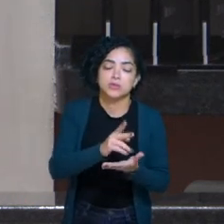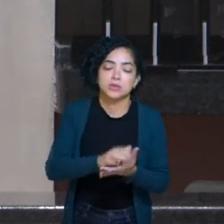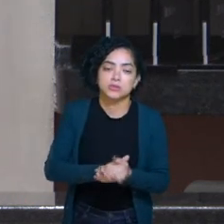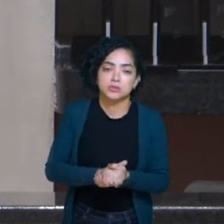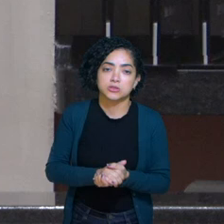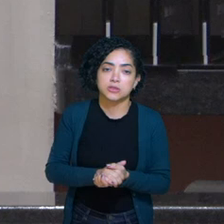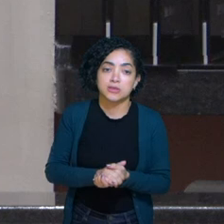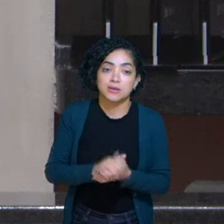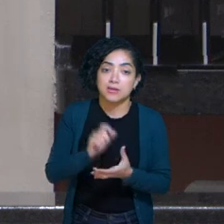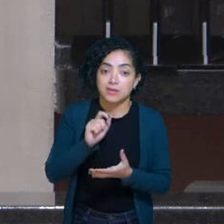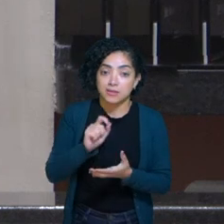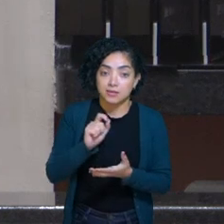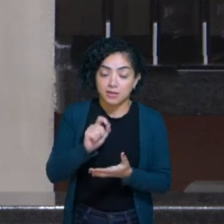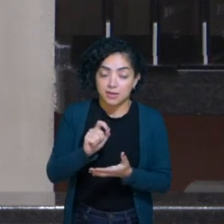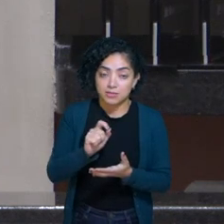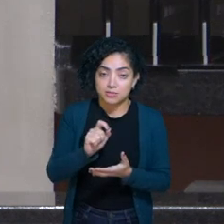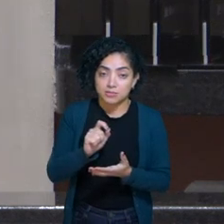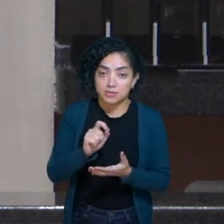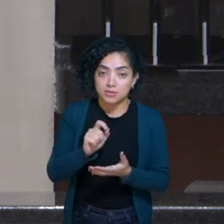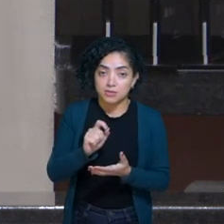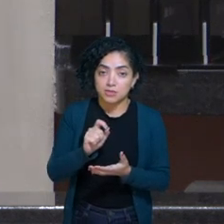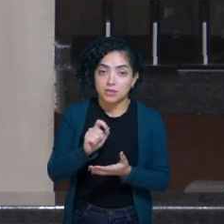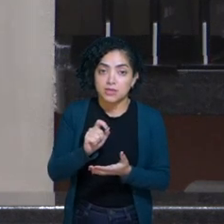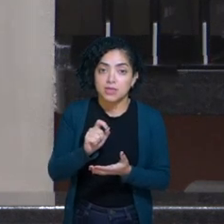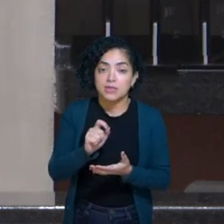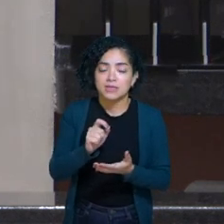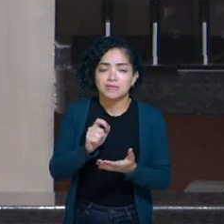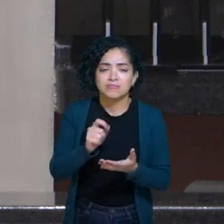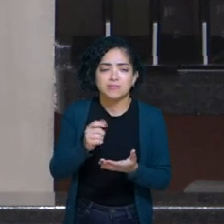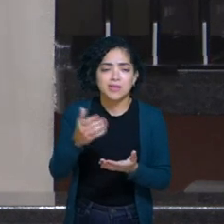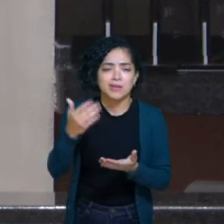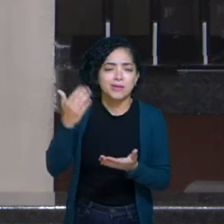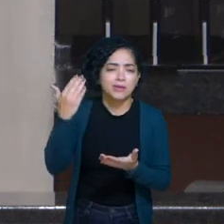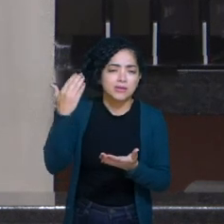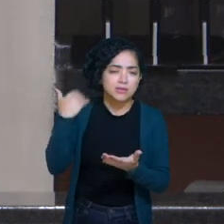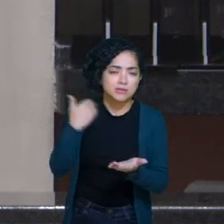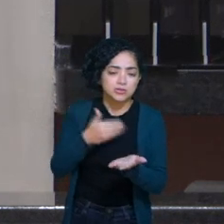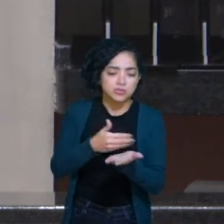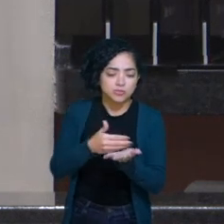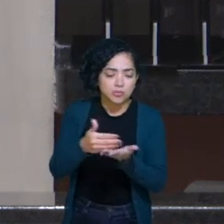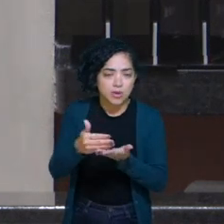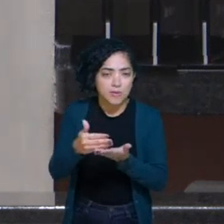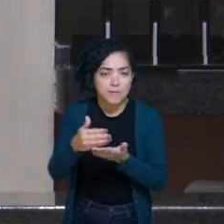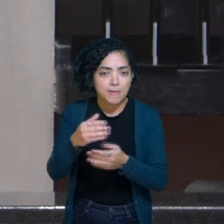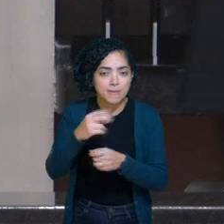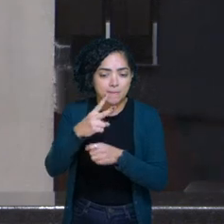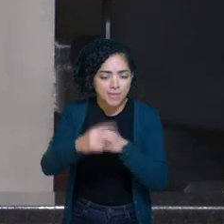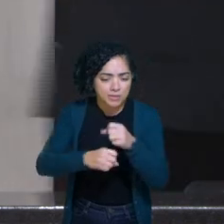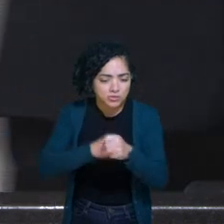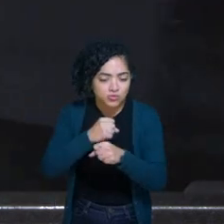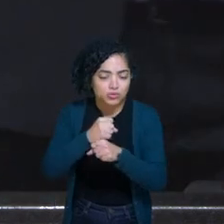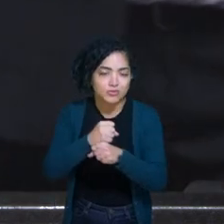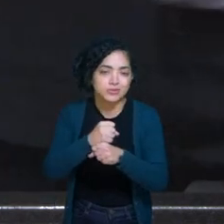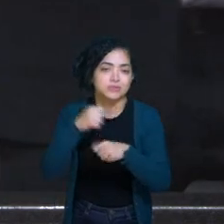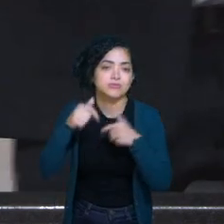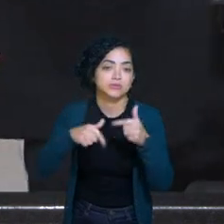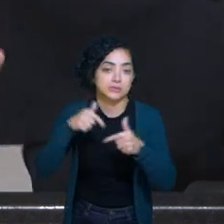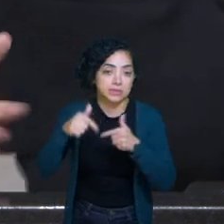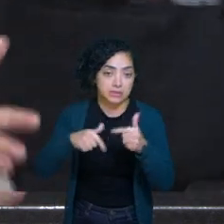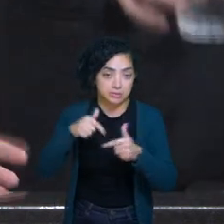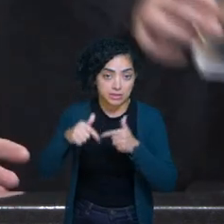essa herança desde muito cedo e nós trabalhamos já há mais de 2 anos em cima dessa dessa